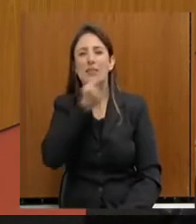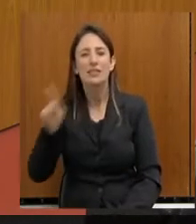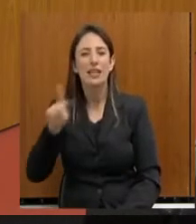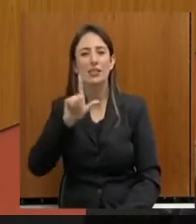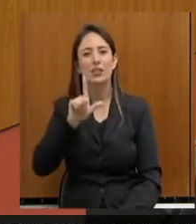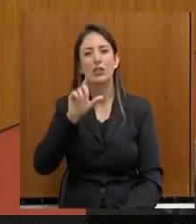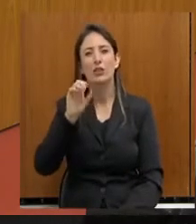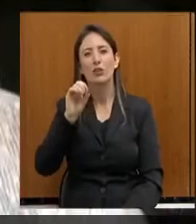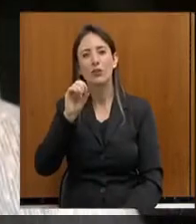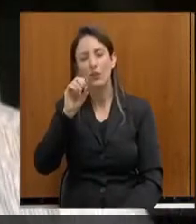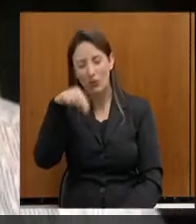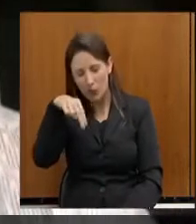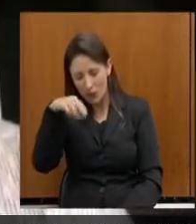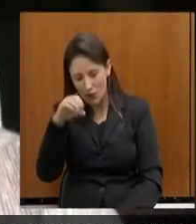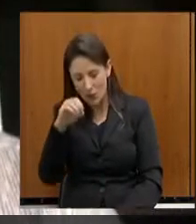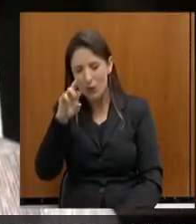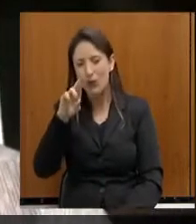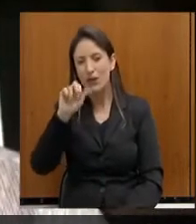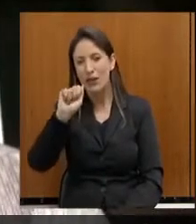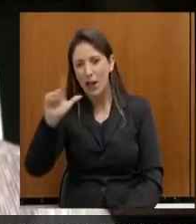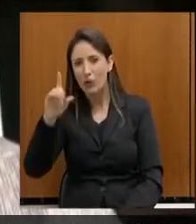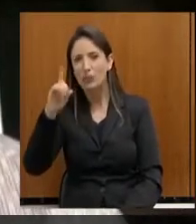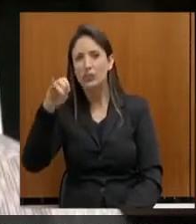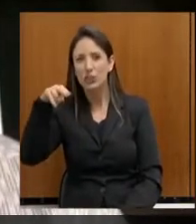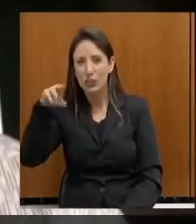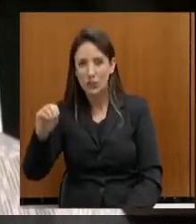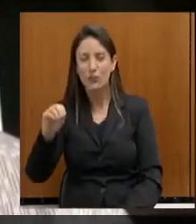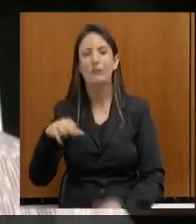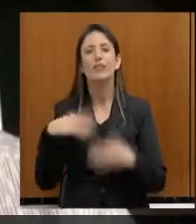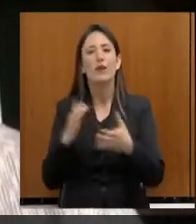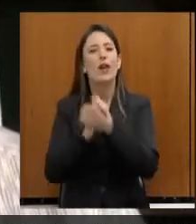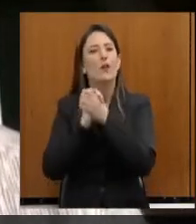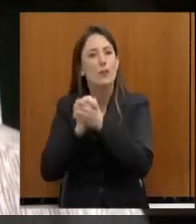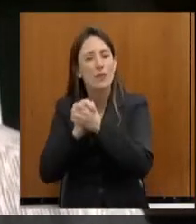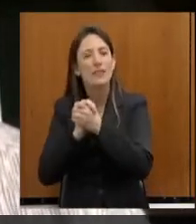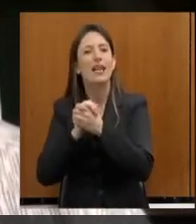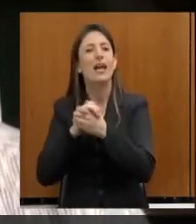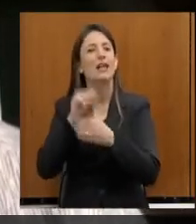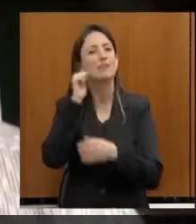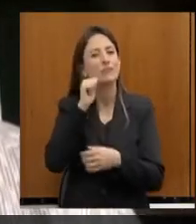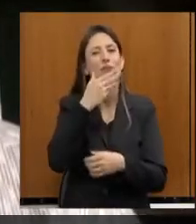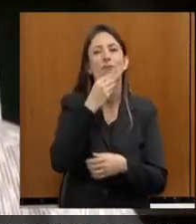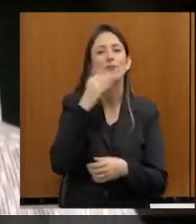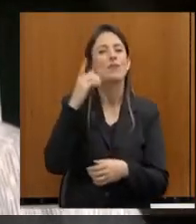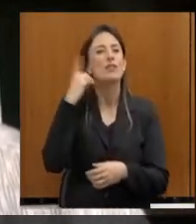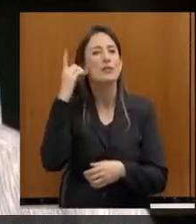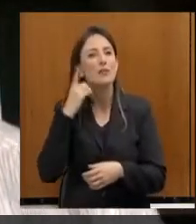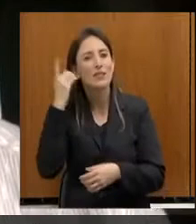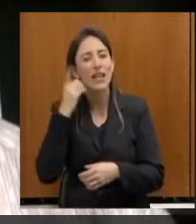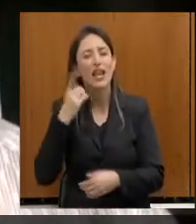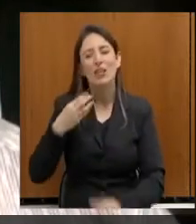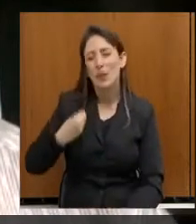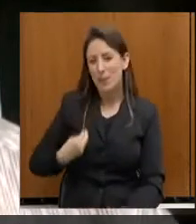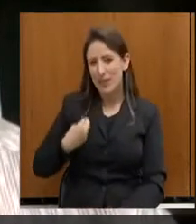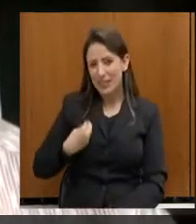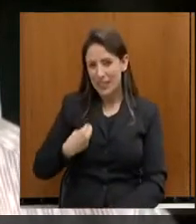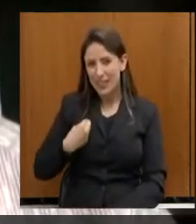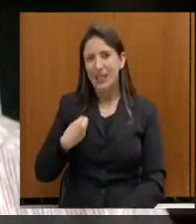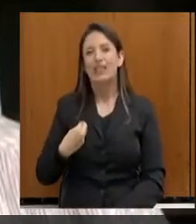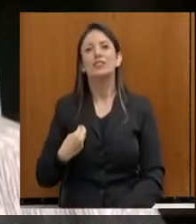o seu nome eu quero cumprimentar os senhores deputados são as deputadas presença e